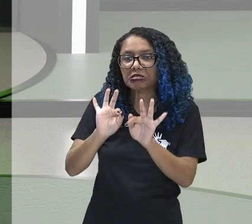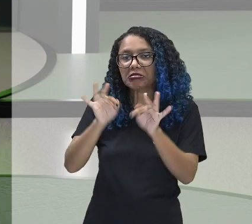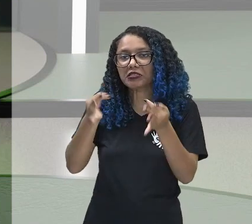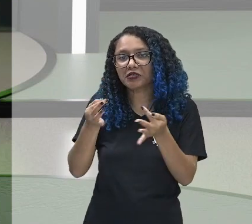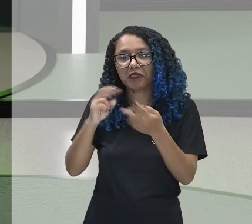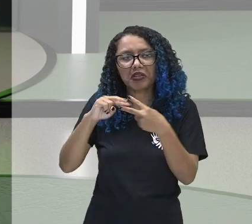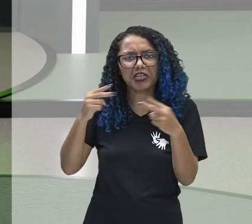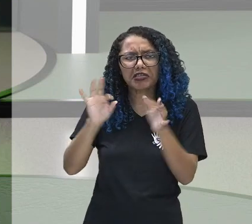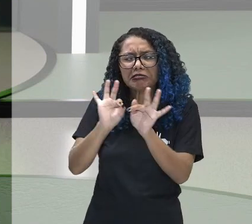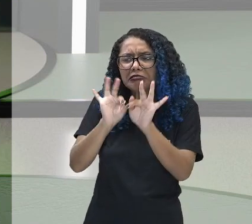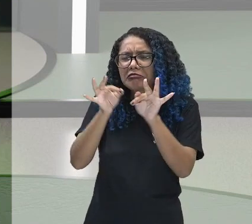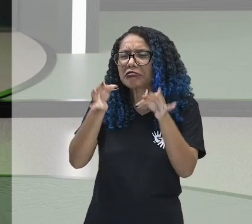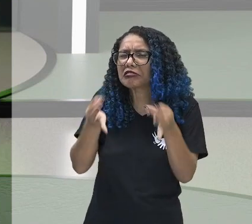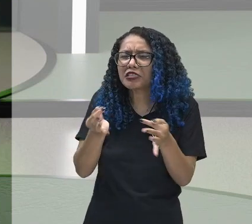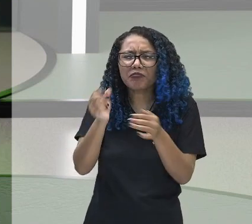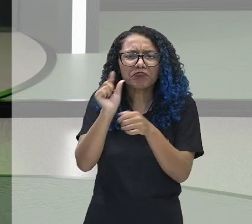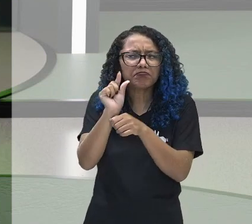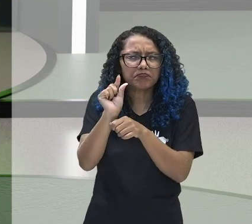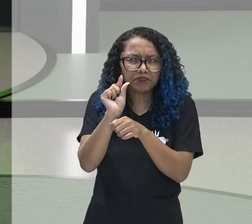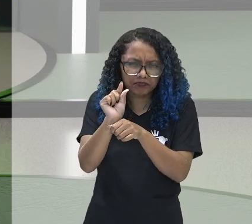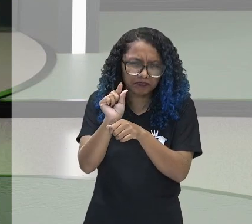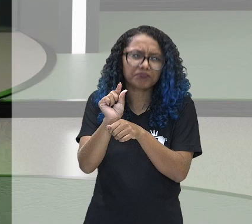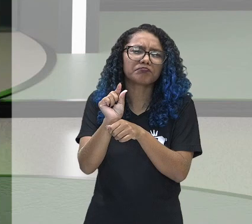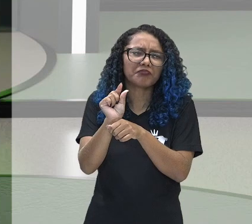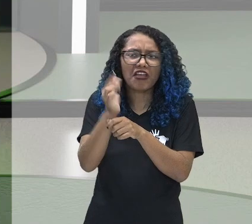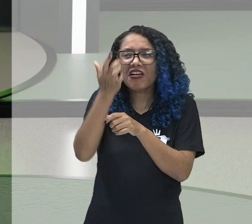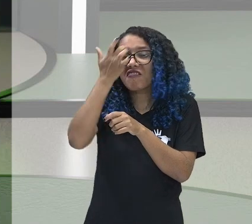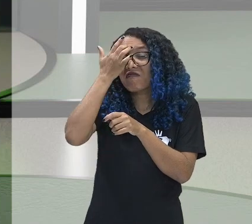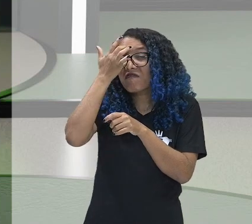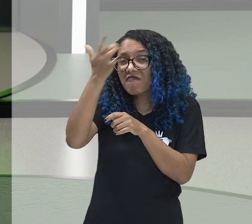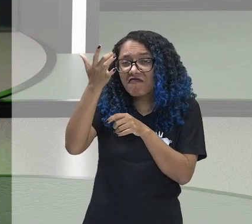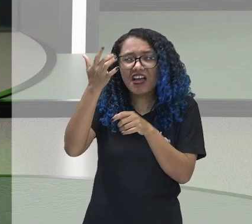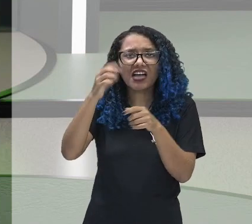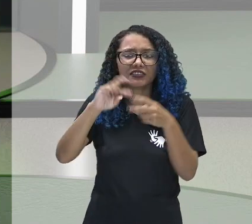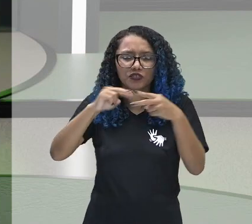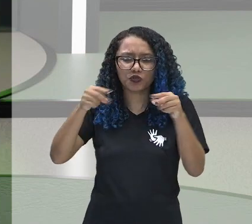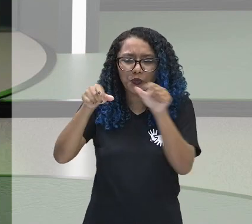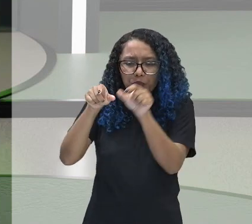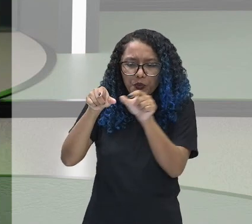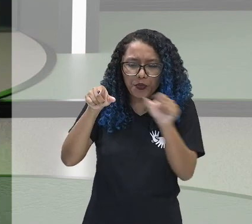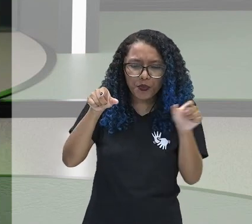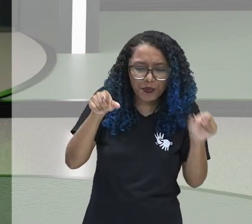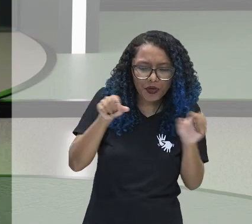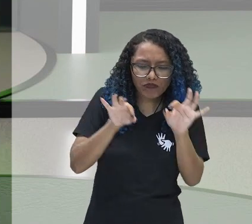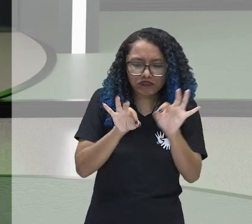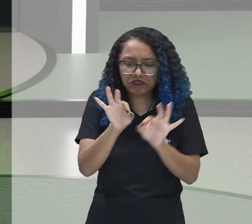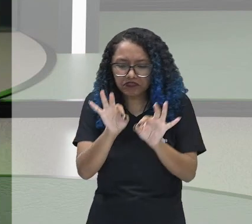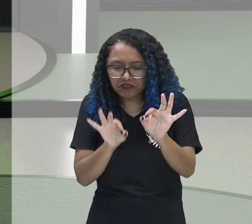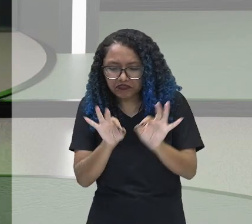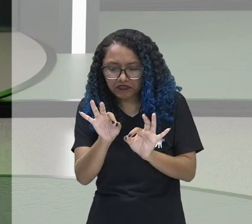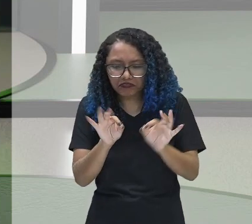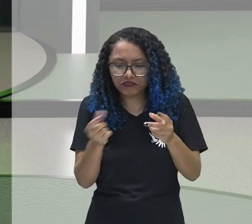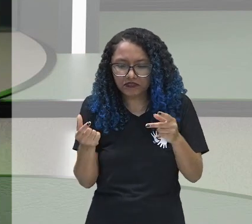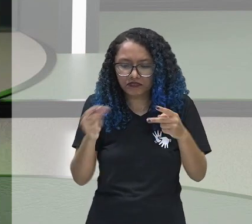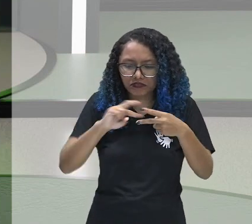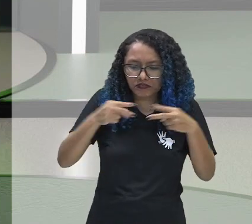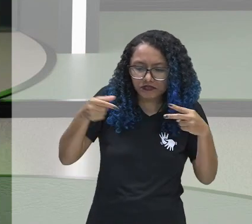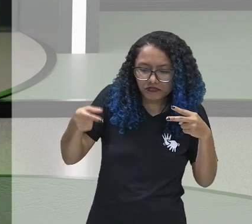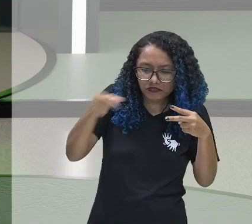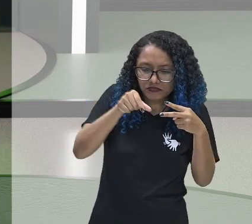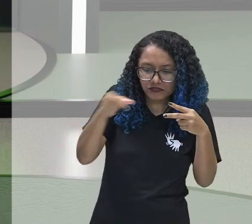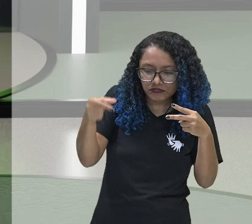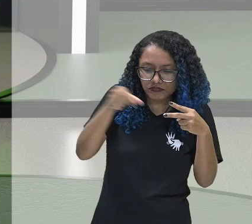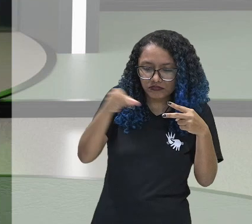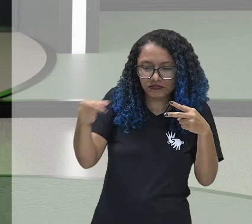DNA muito simples, muito pequeno, muito fácil de fazer o sequenciamento e de manipular e introduzir genes. Então, o